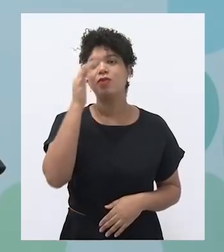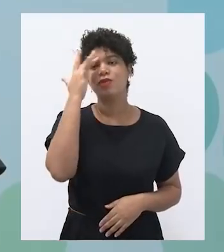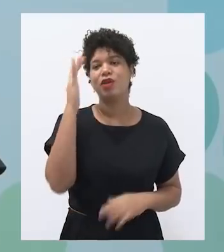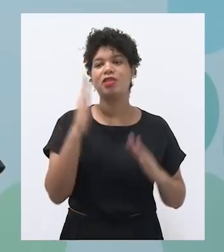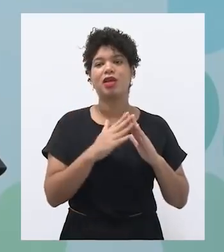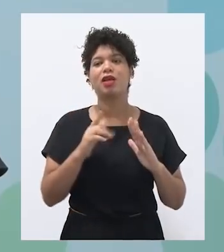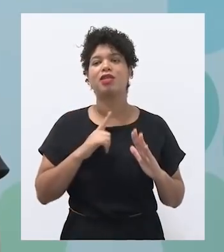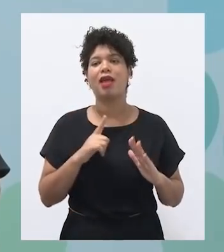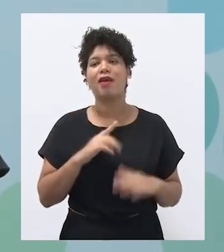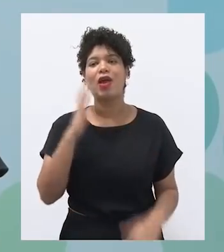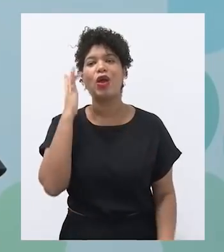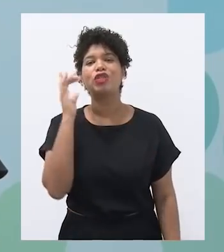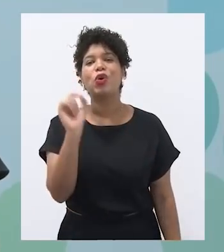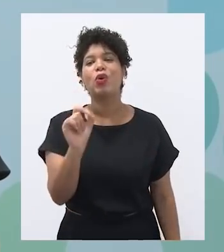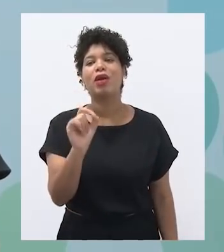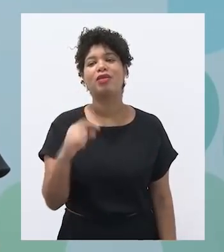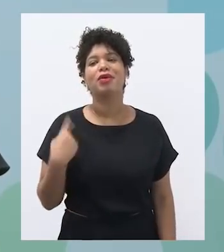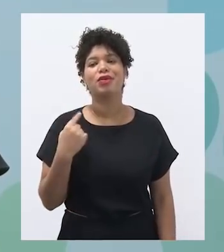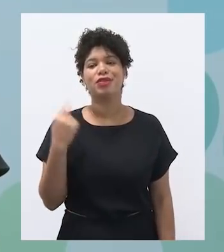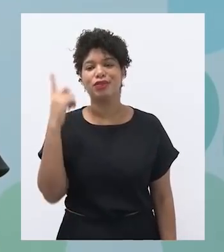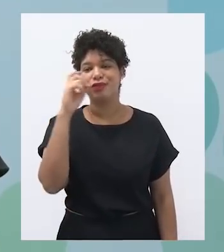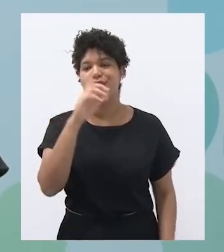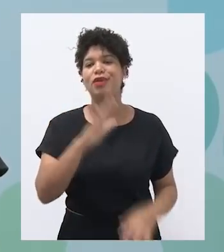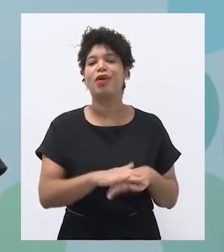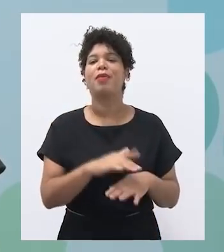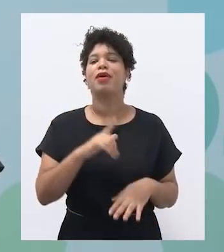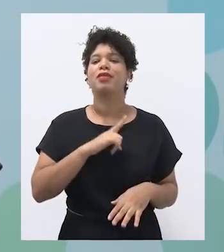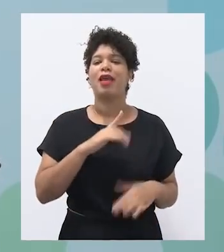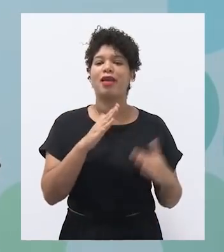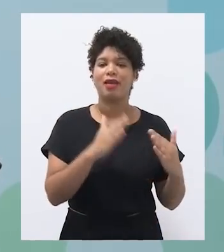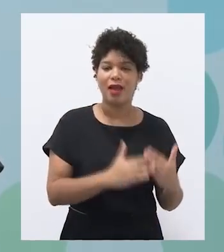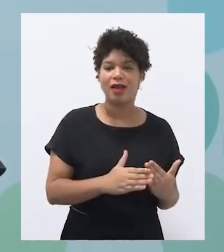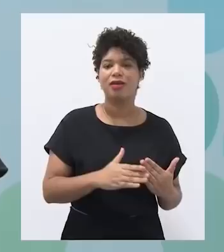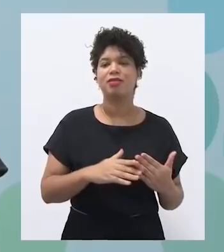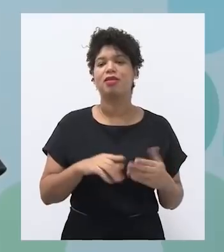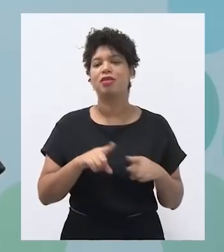casa, você tem um trabalho muito maior, porque você também tem o trabalho de casa, você tem a